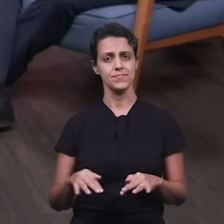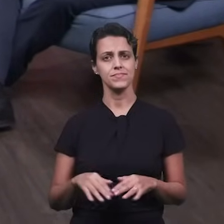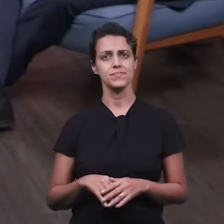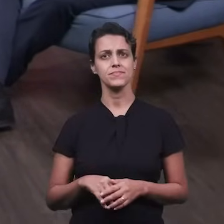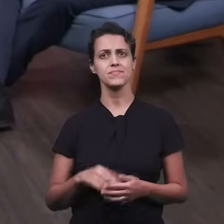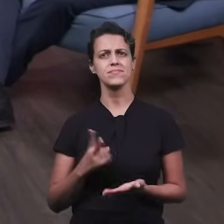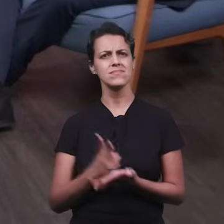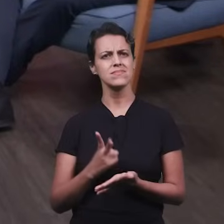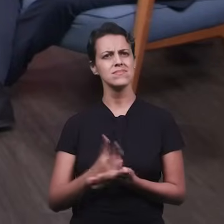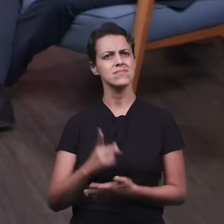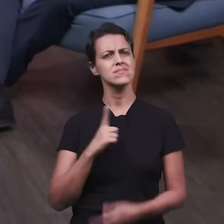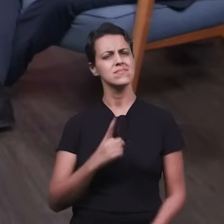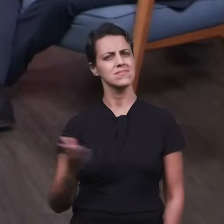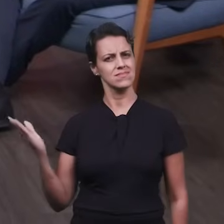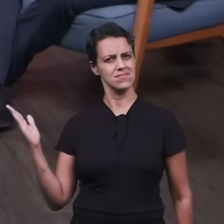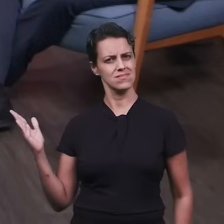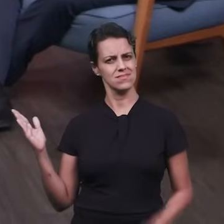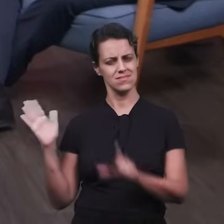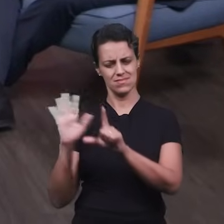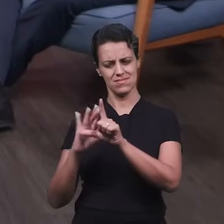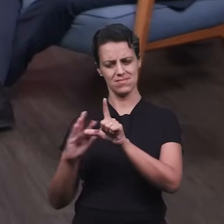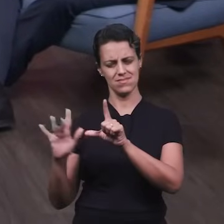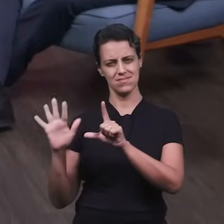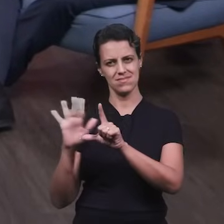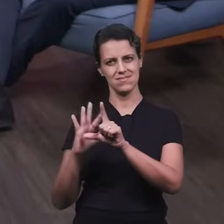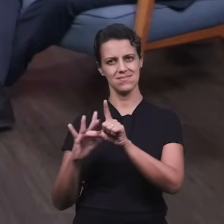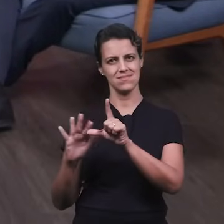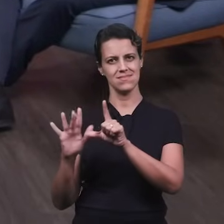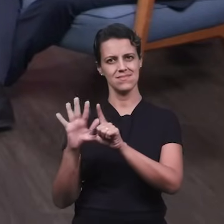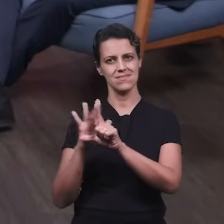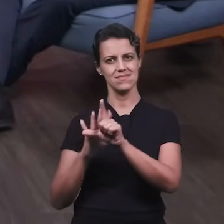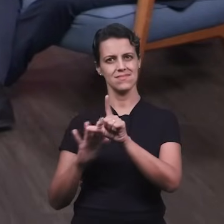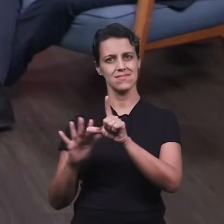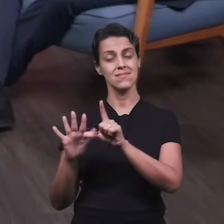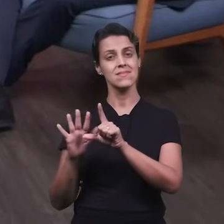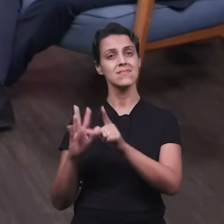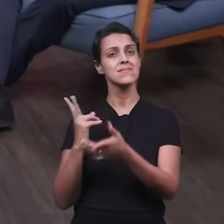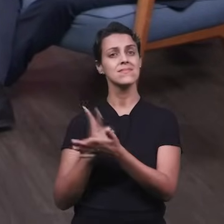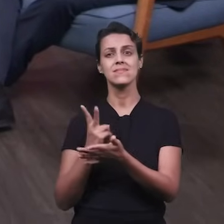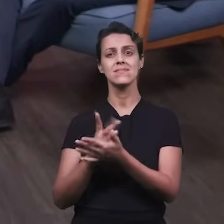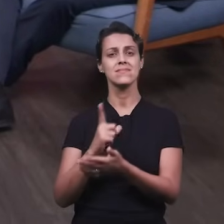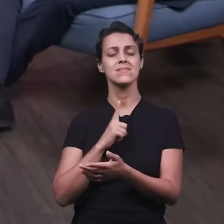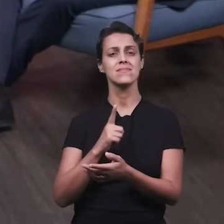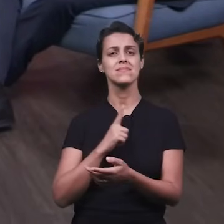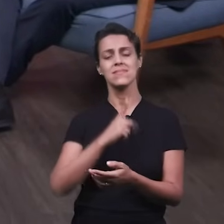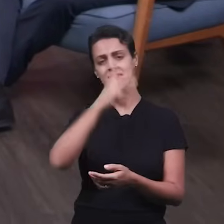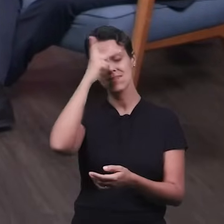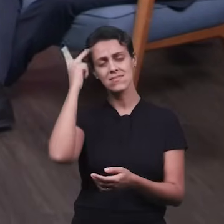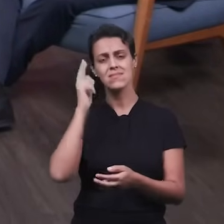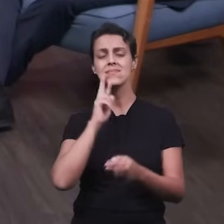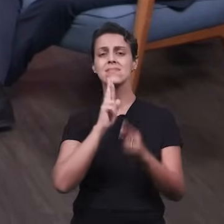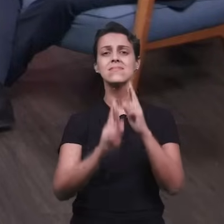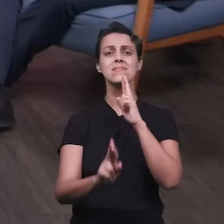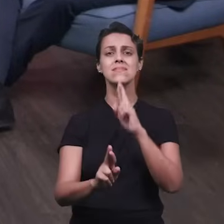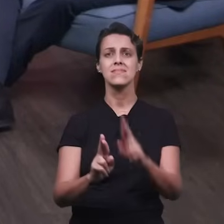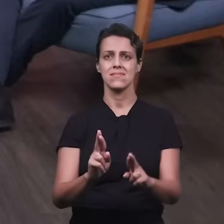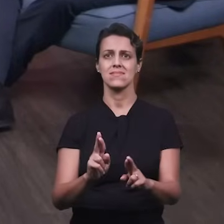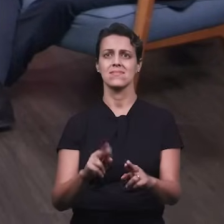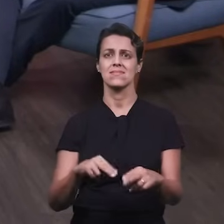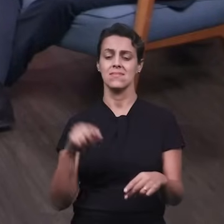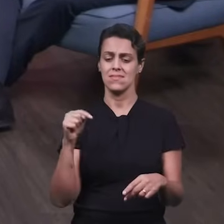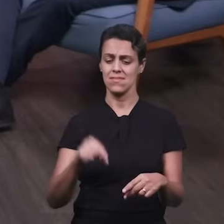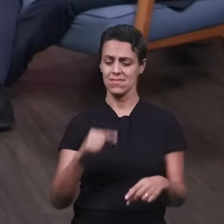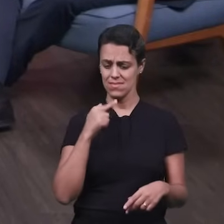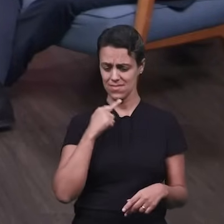a gente sempre traz, se você está vendo aí o QR Code aparecendo na tela, a gente sempre traz algumas respostas de irmãos nossos.